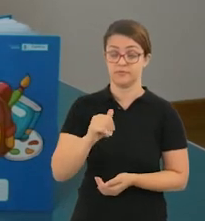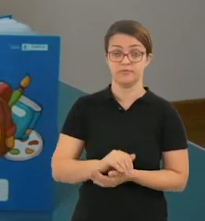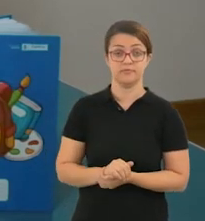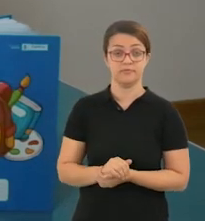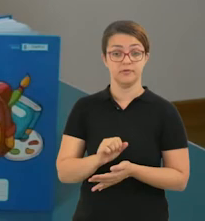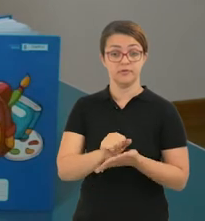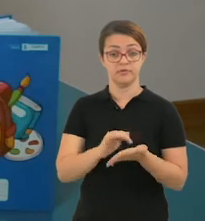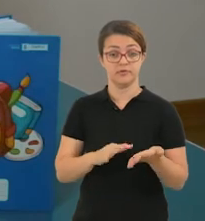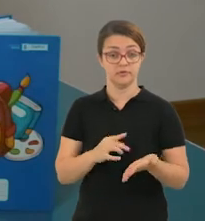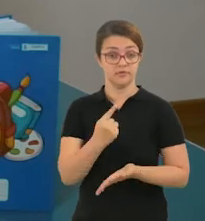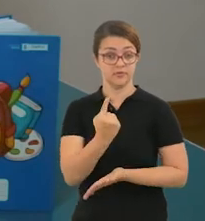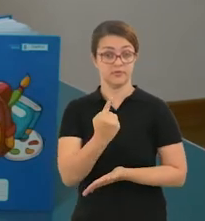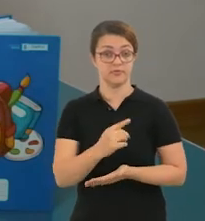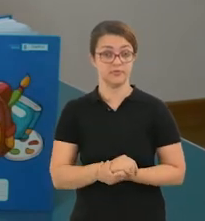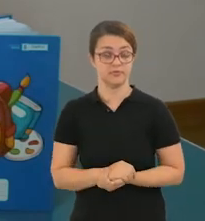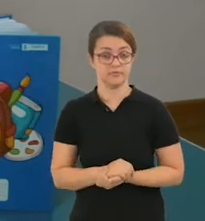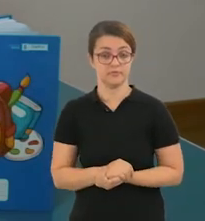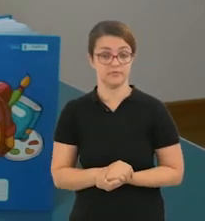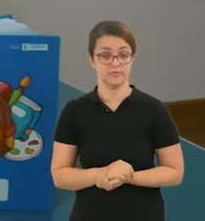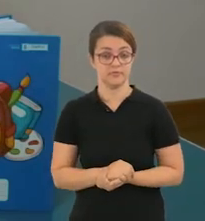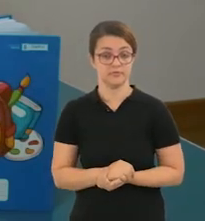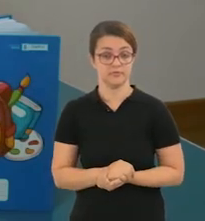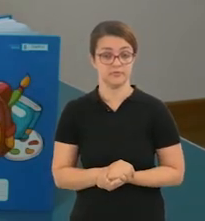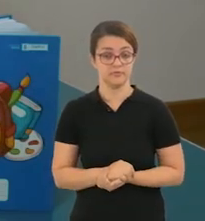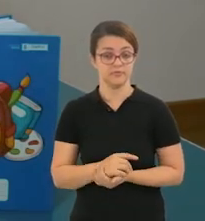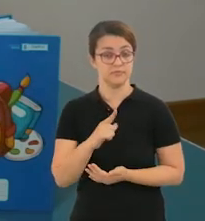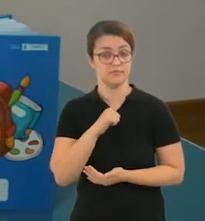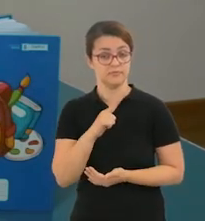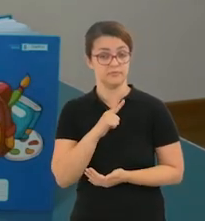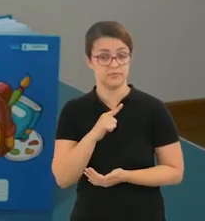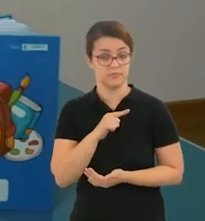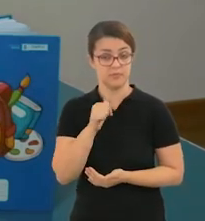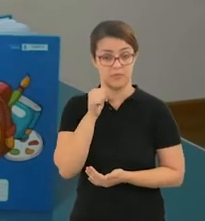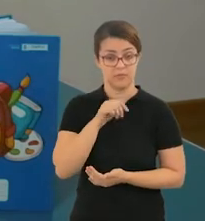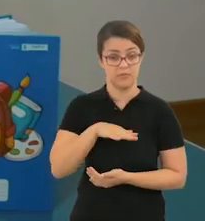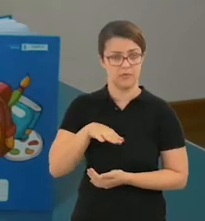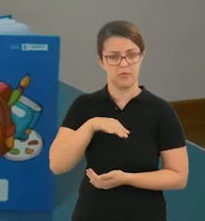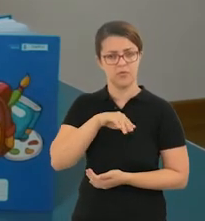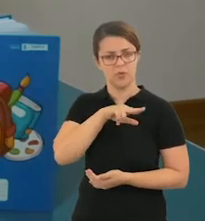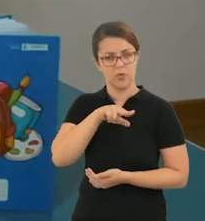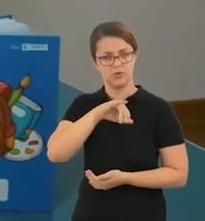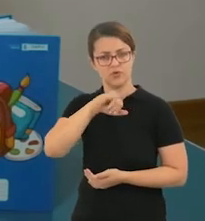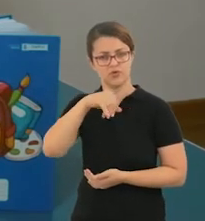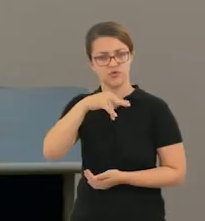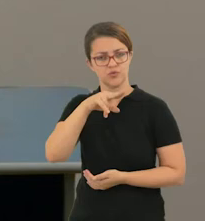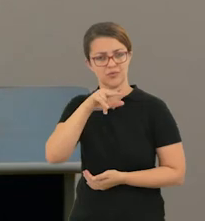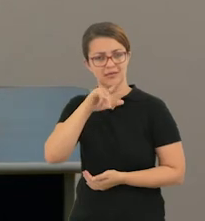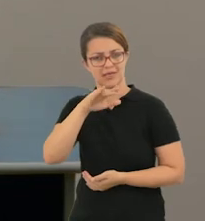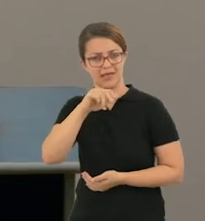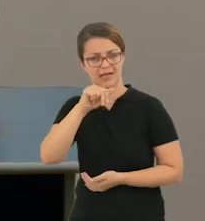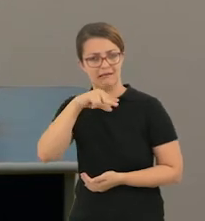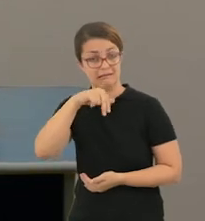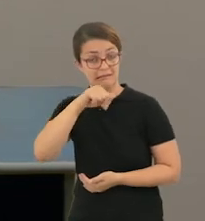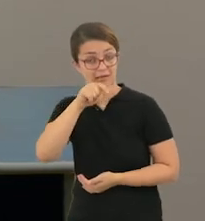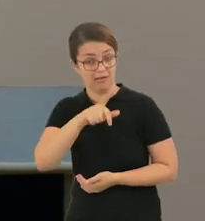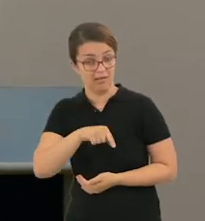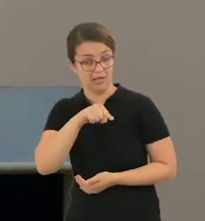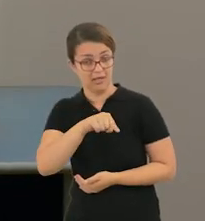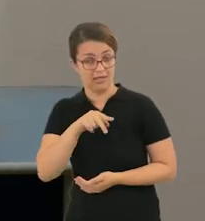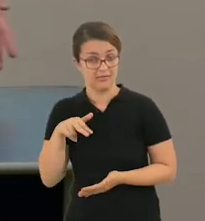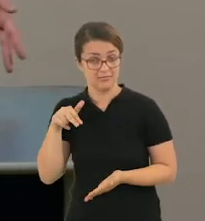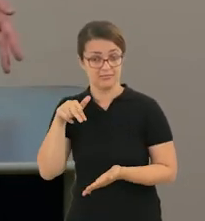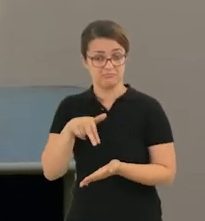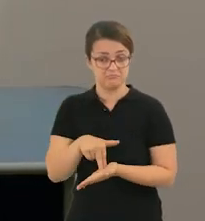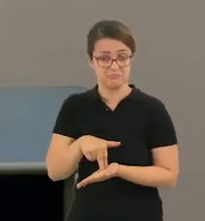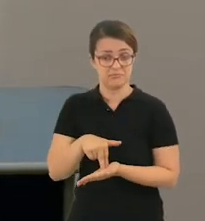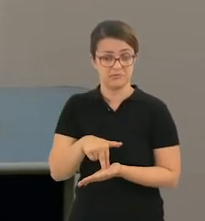Vamos agora à atividade 1. Na atividade 1, temos uma menininha, a Juliana. Juliana precisa